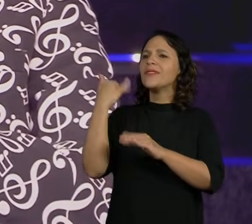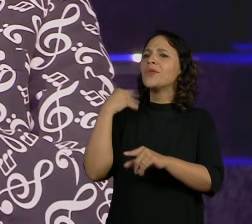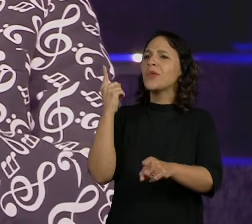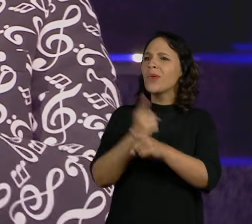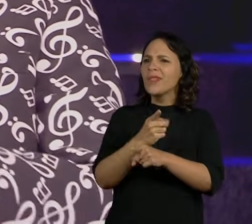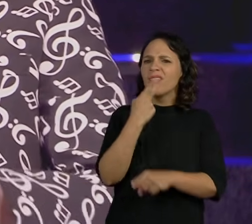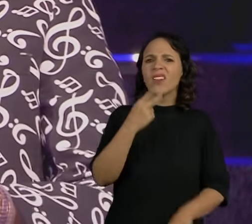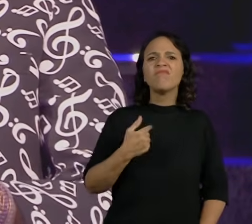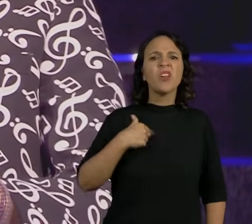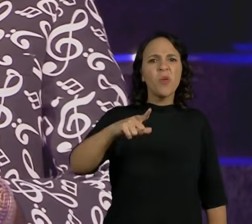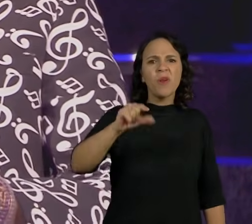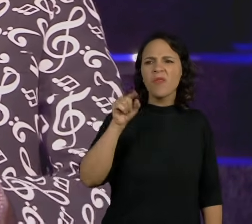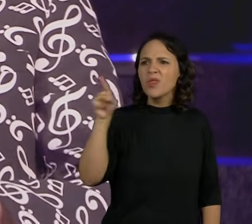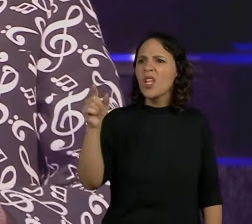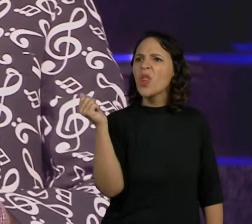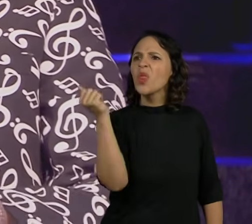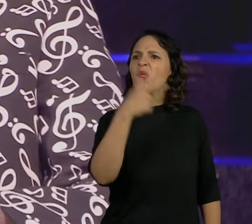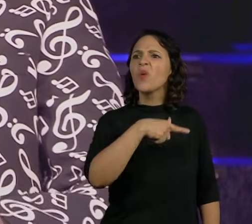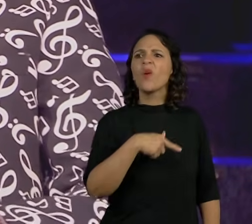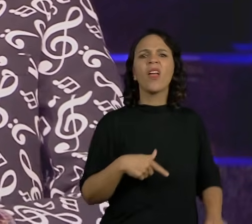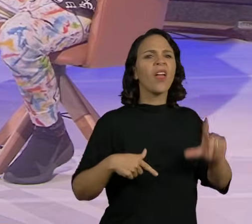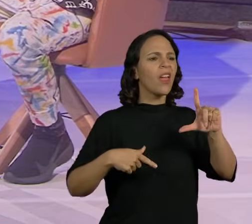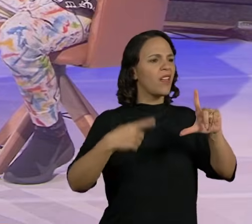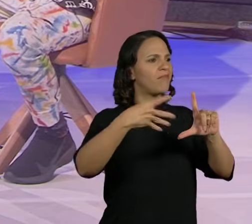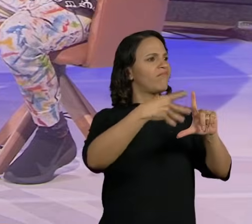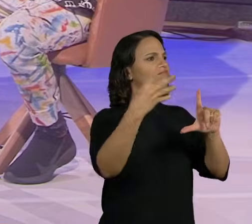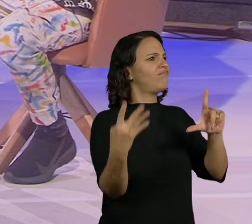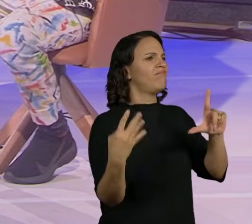disse: sou muito mais Falcão do que Pink Floyd.